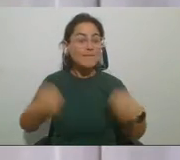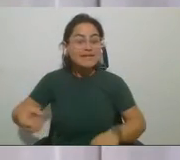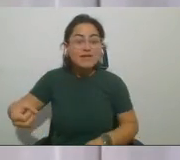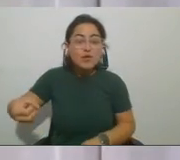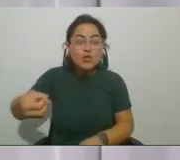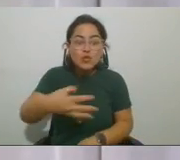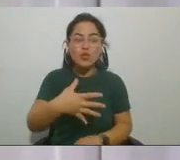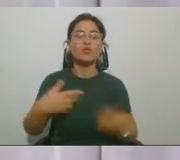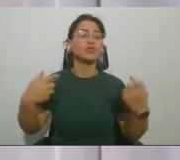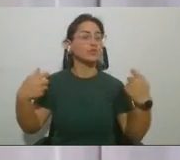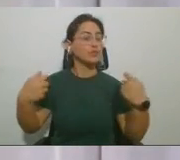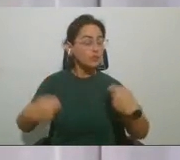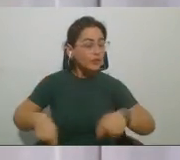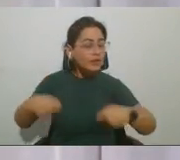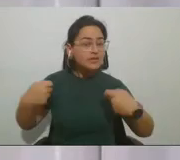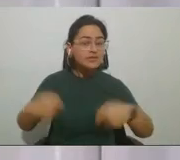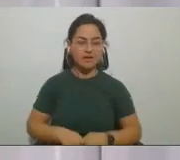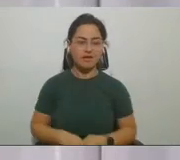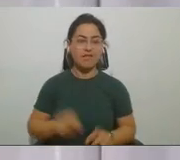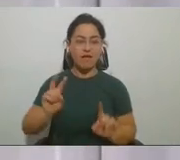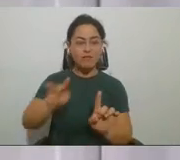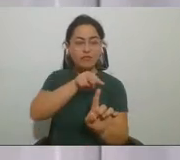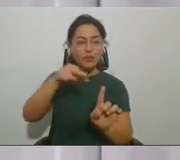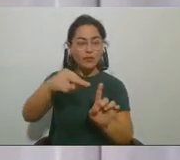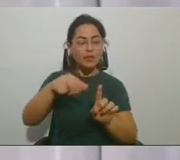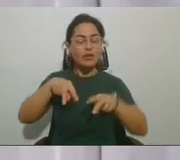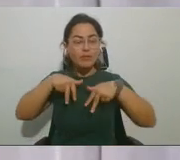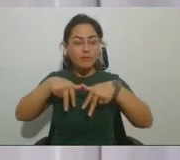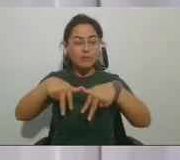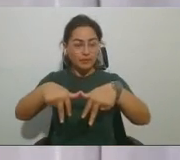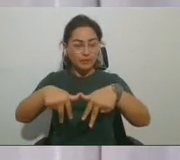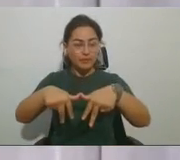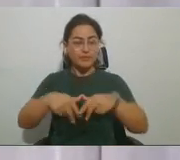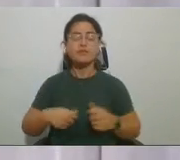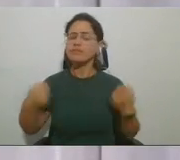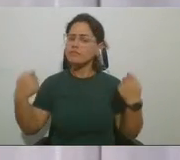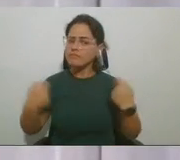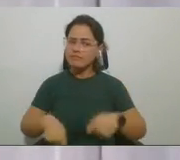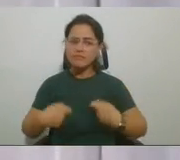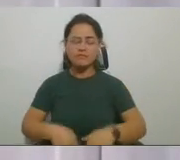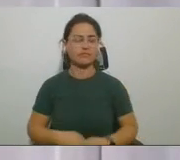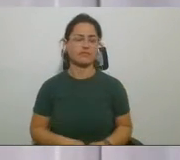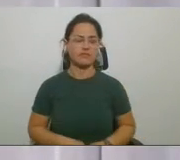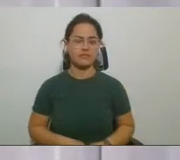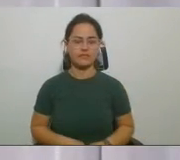uma perspectiva de gênero. Tem que estar atravessado. Não pode ser por